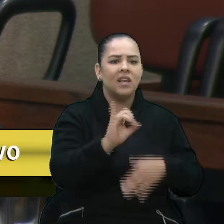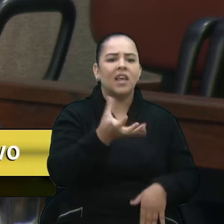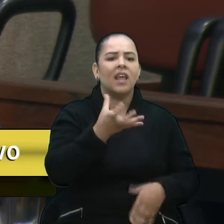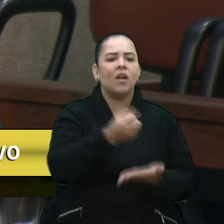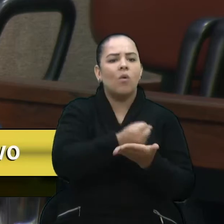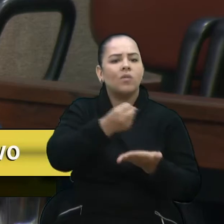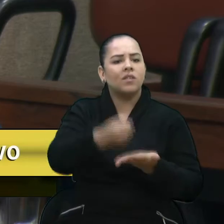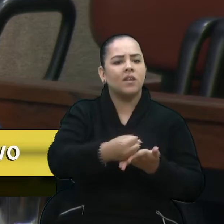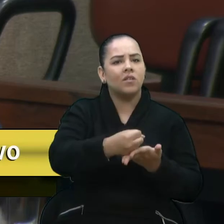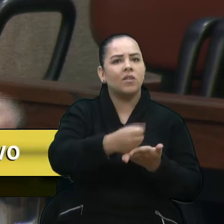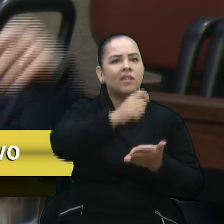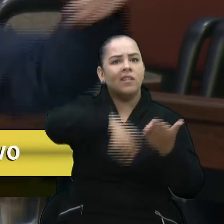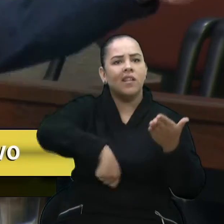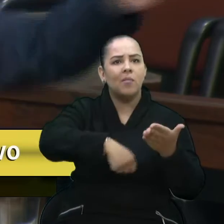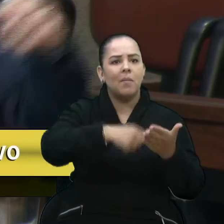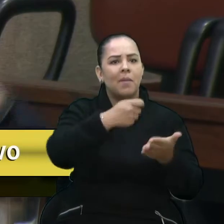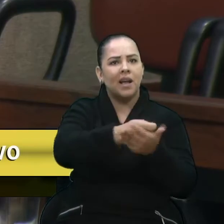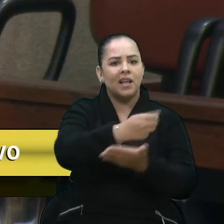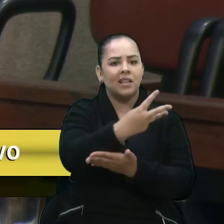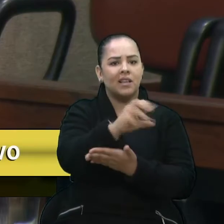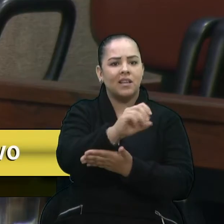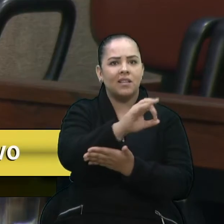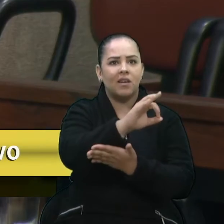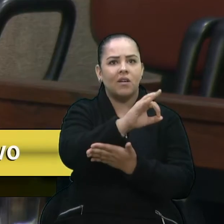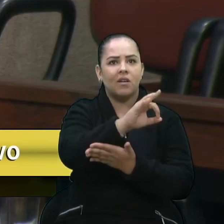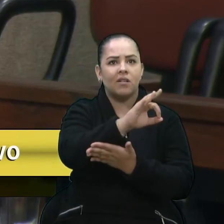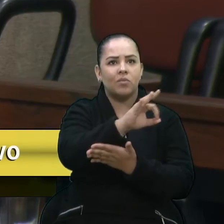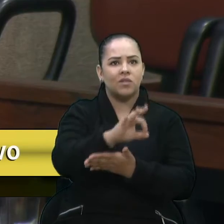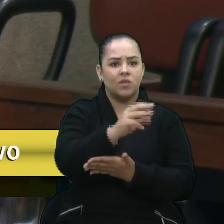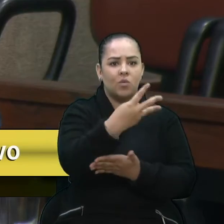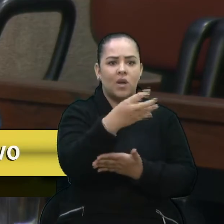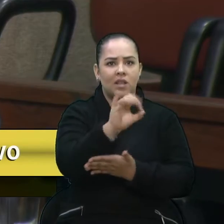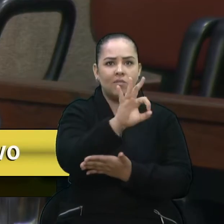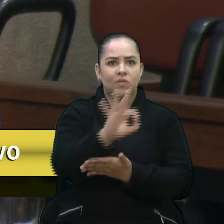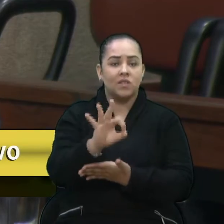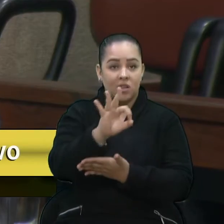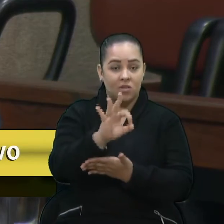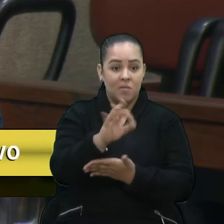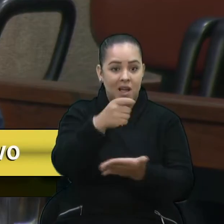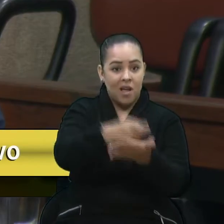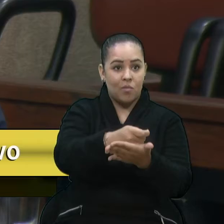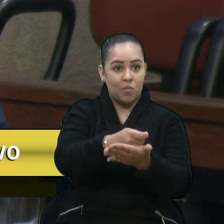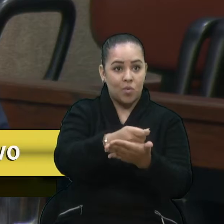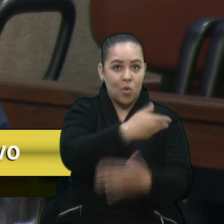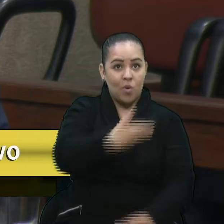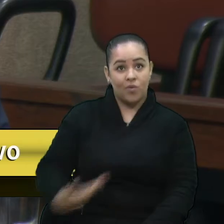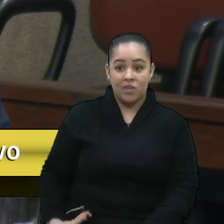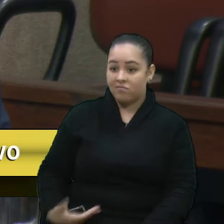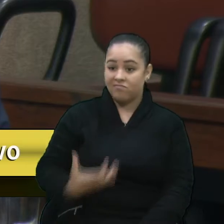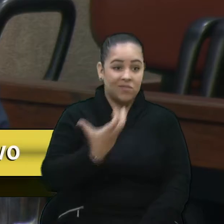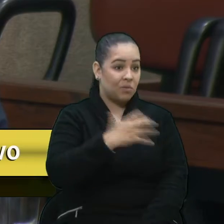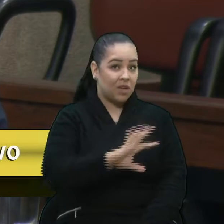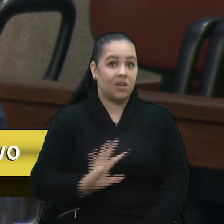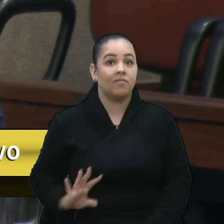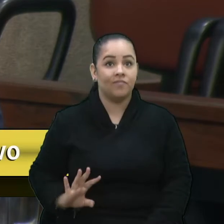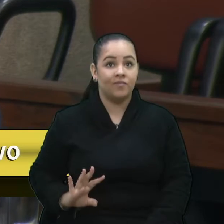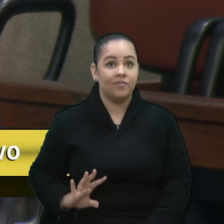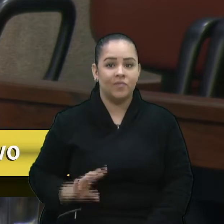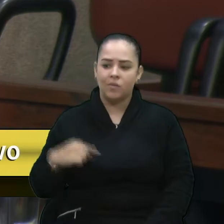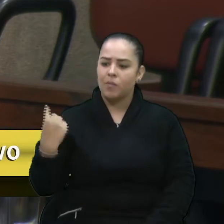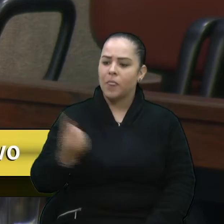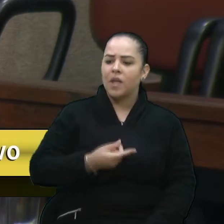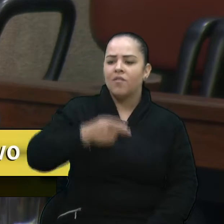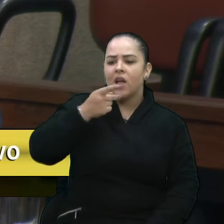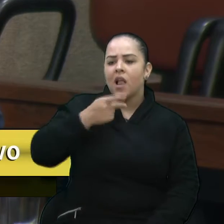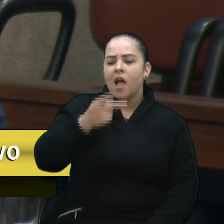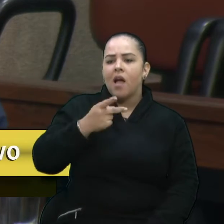assinada e pagar 30%, 40% do que eles ganham para o governo. Eles não vão querer. Né? Então, a gente tem que... Quando o senhor fala, por exemplo, que o motorista